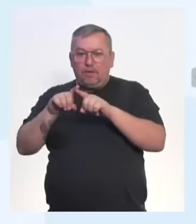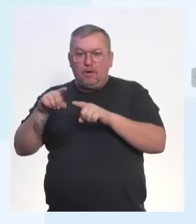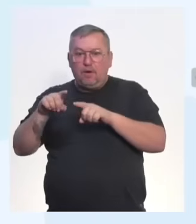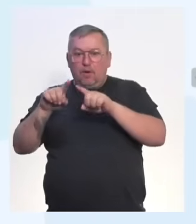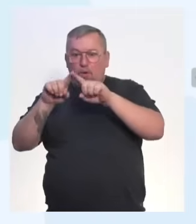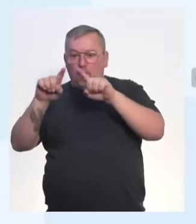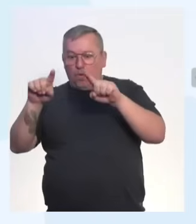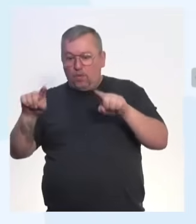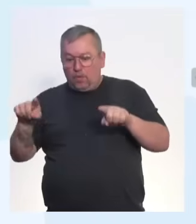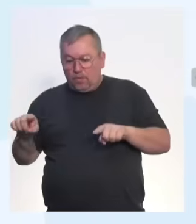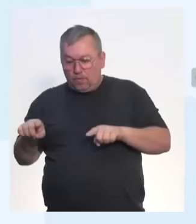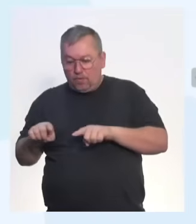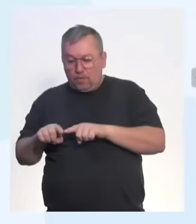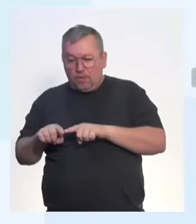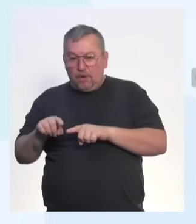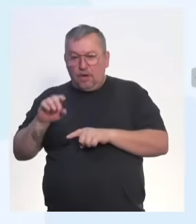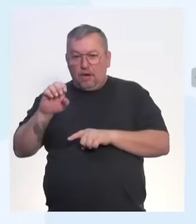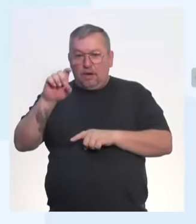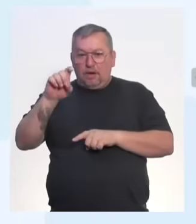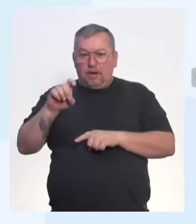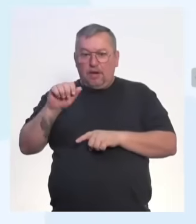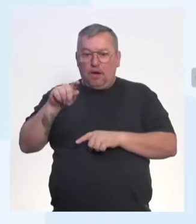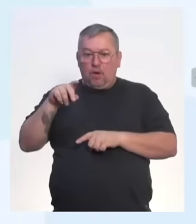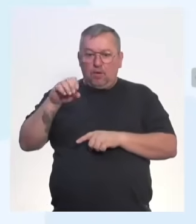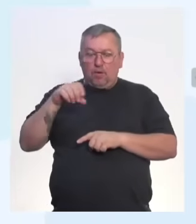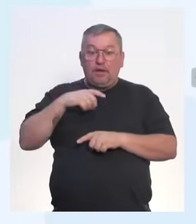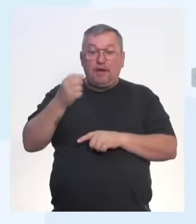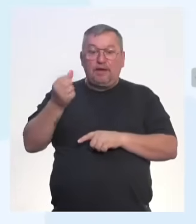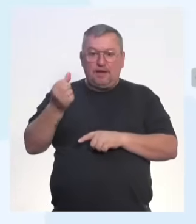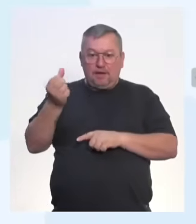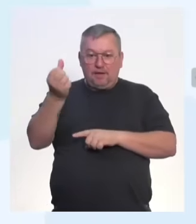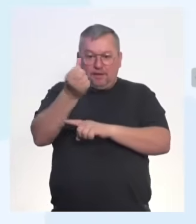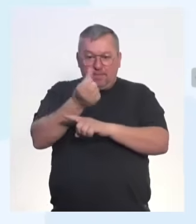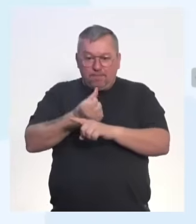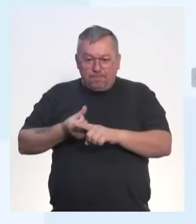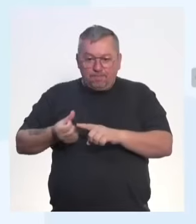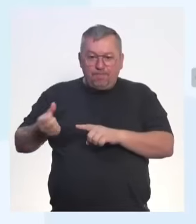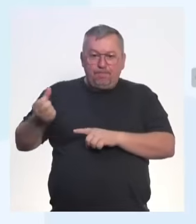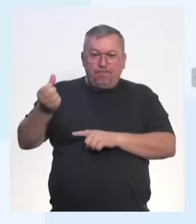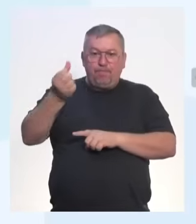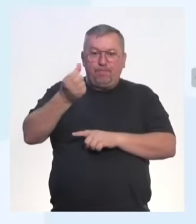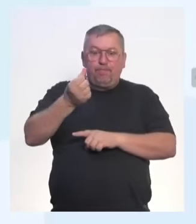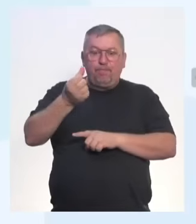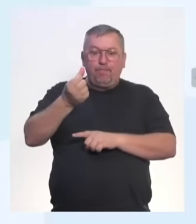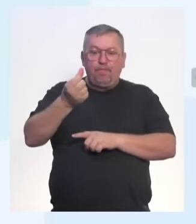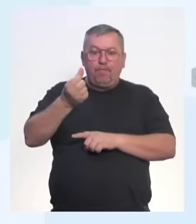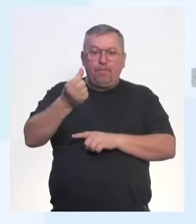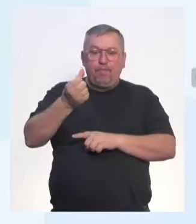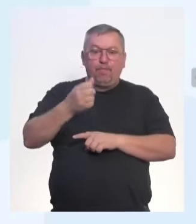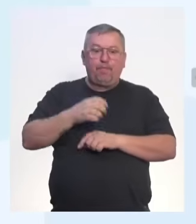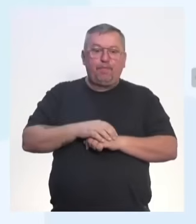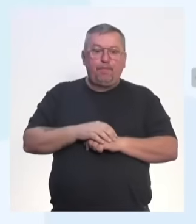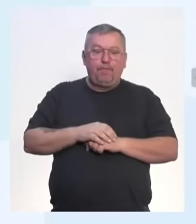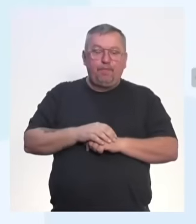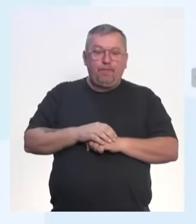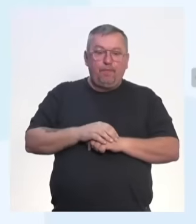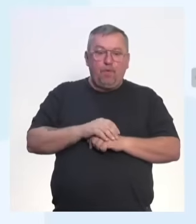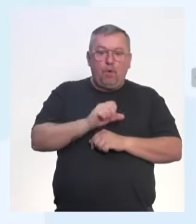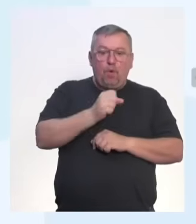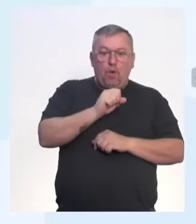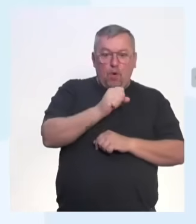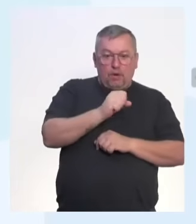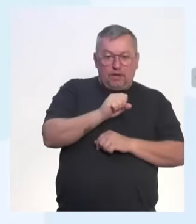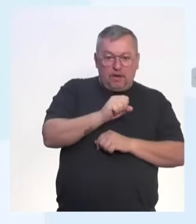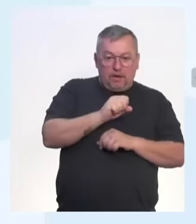figura para vocês, porque eu tenho 6 lados, né, aqui, ó. Então eu tenho 6 lados, eu tenho hexágono. Eu